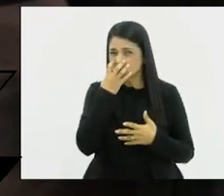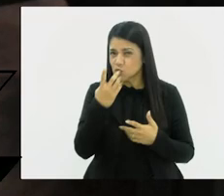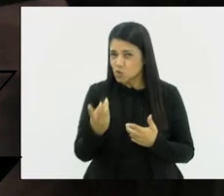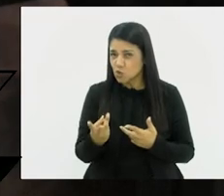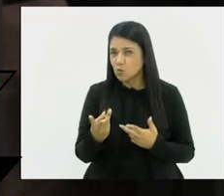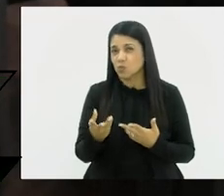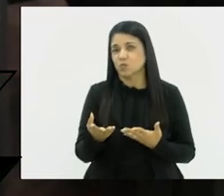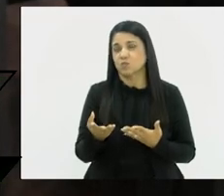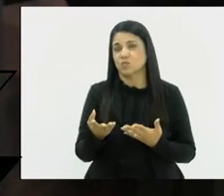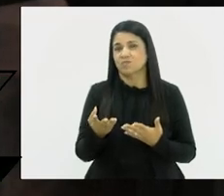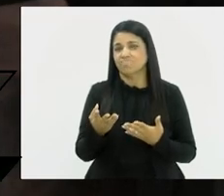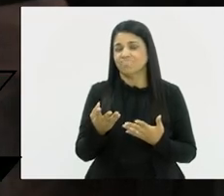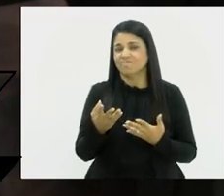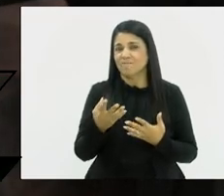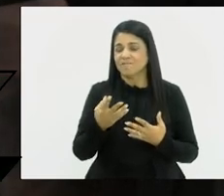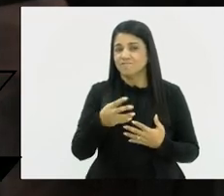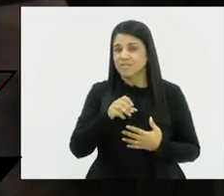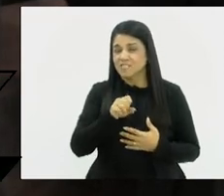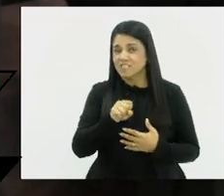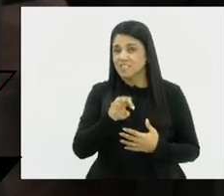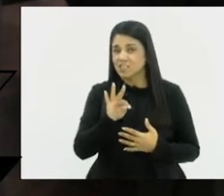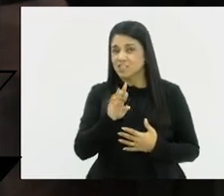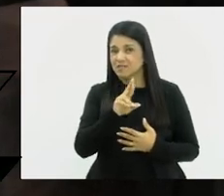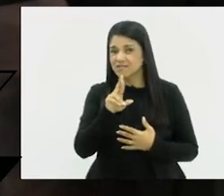estressados, então,